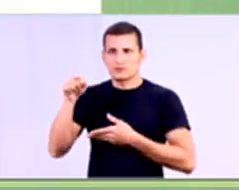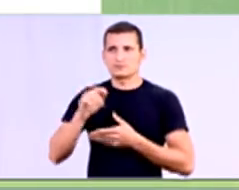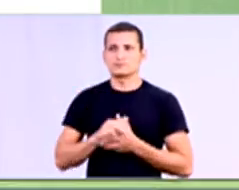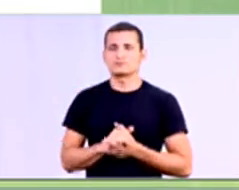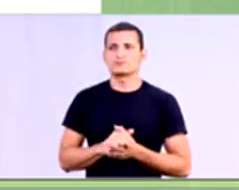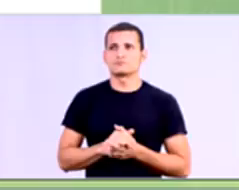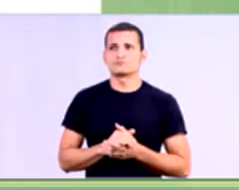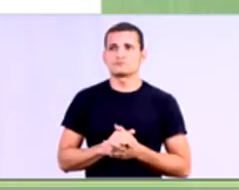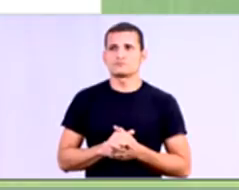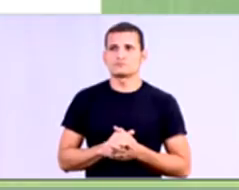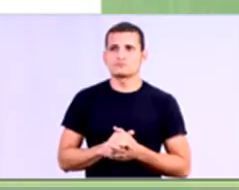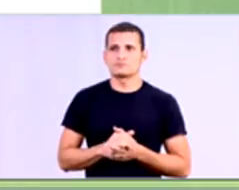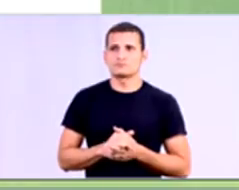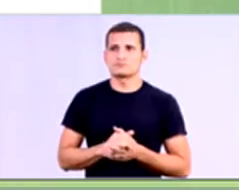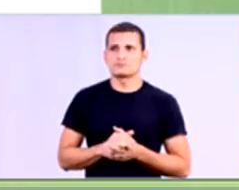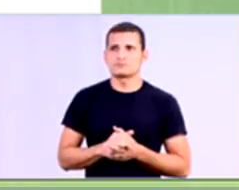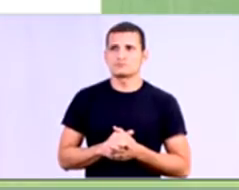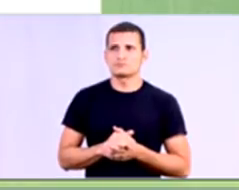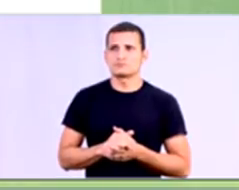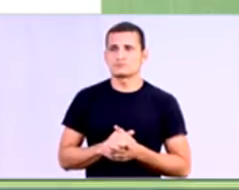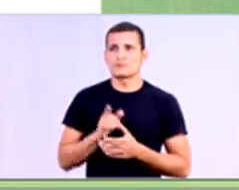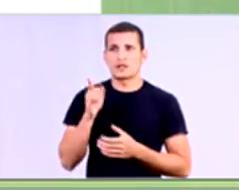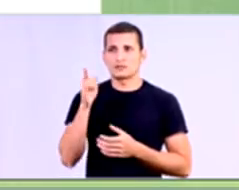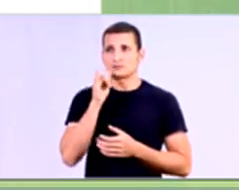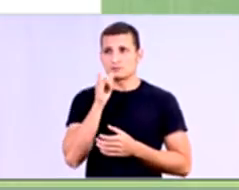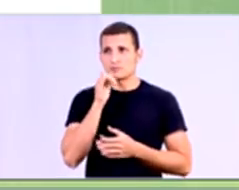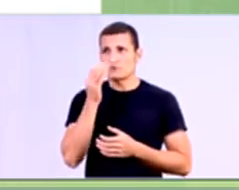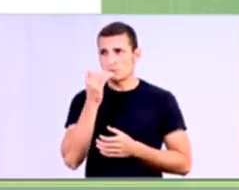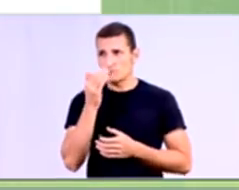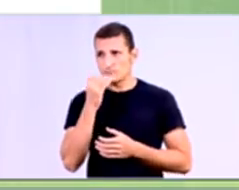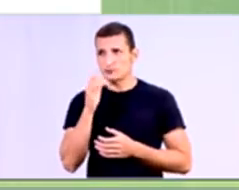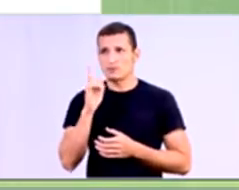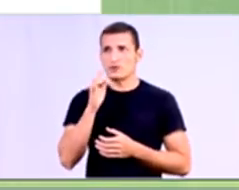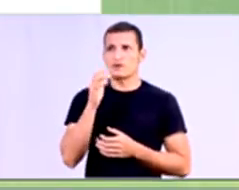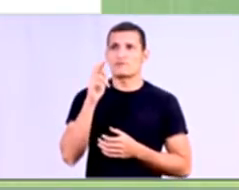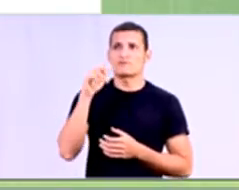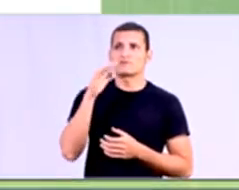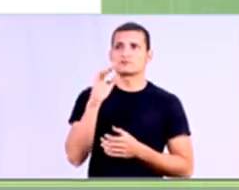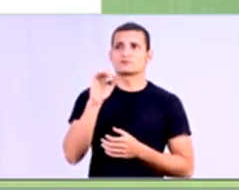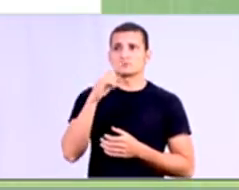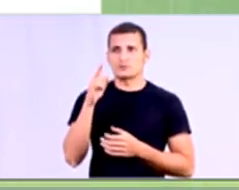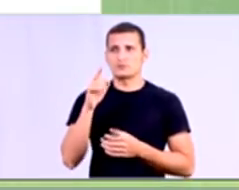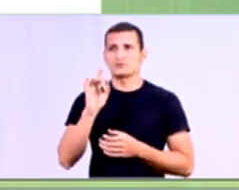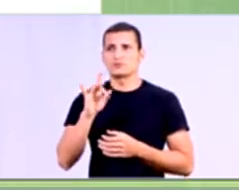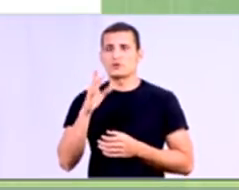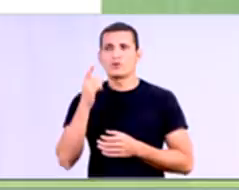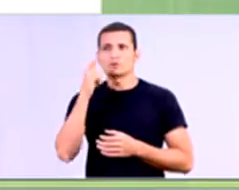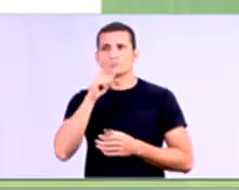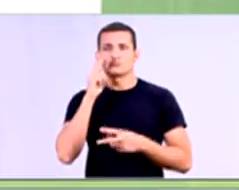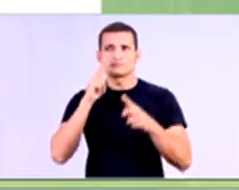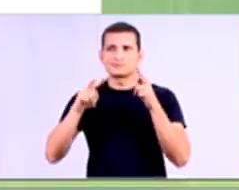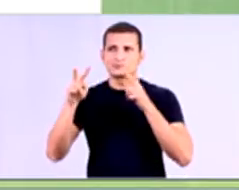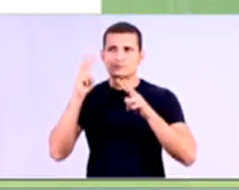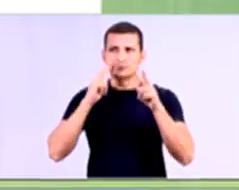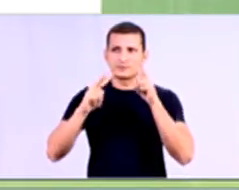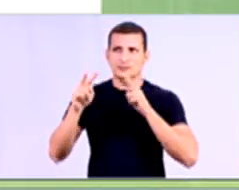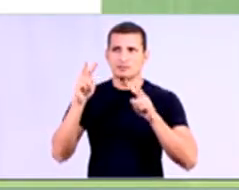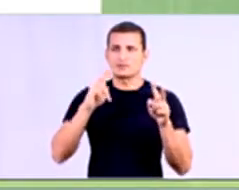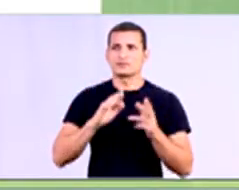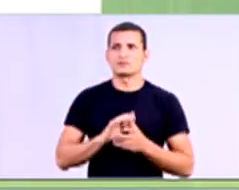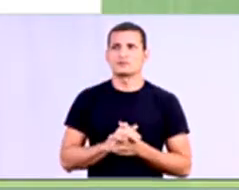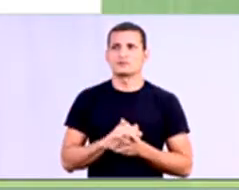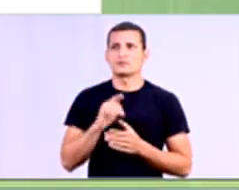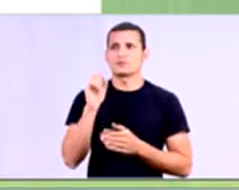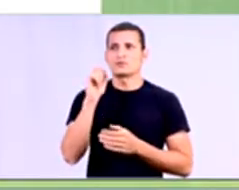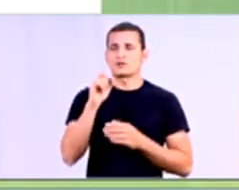sistema restaurante. Aí aqui, esse exemplo, obviamente, né, comer comida não é uma funcionalidade do sistema, mas é mais para a gente conseguir visualizar